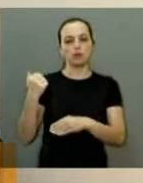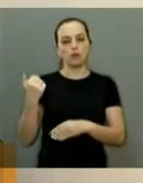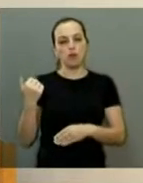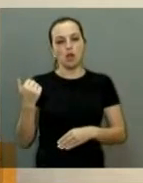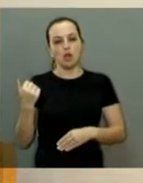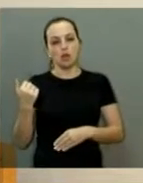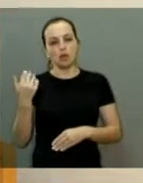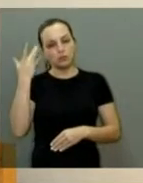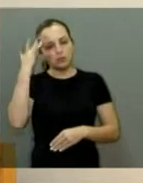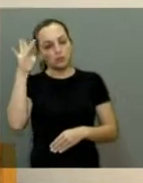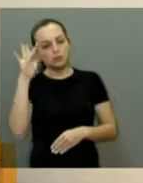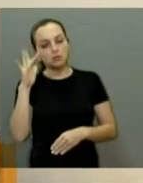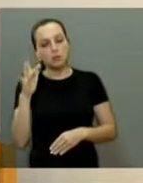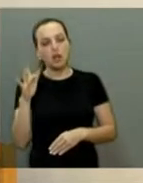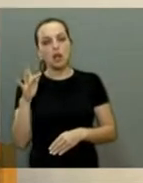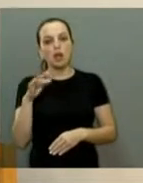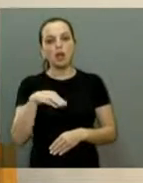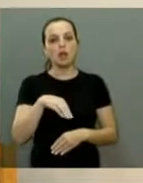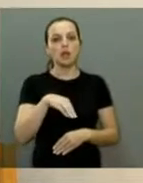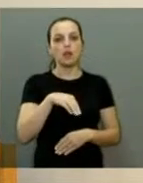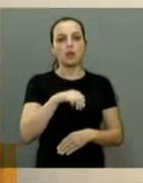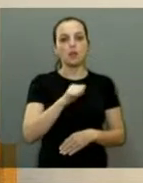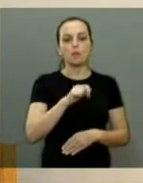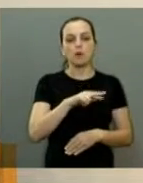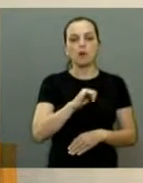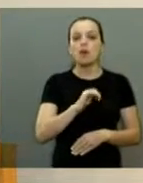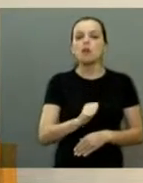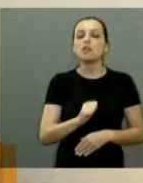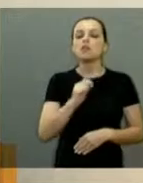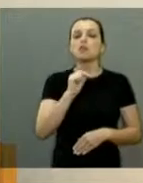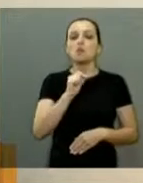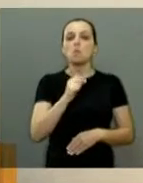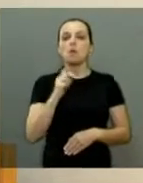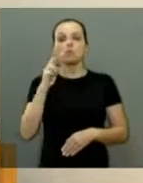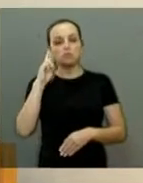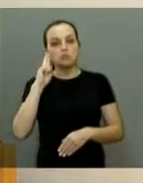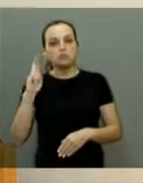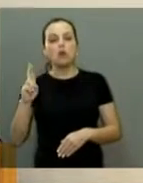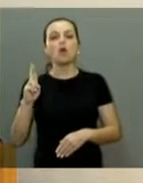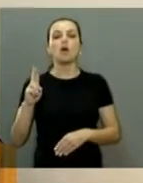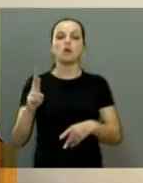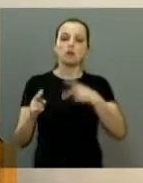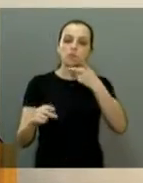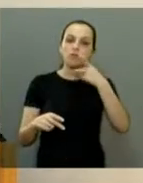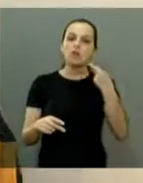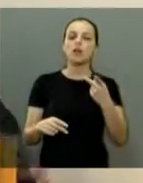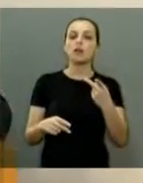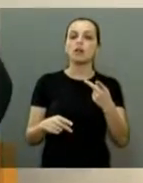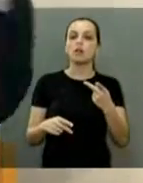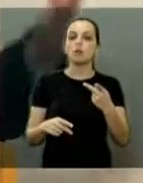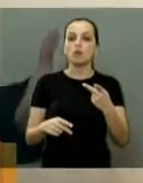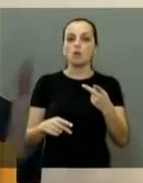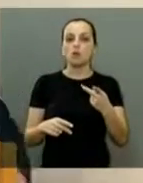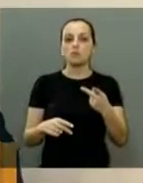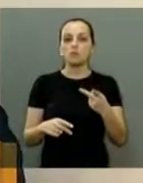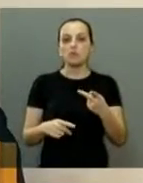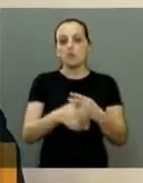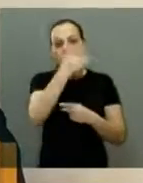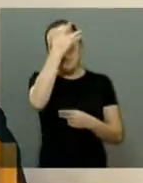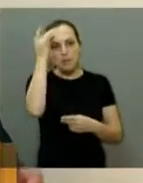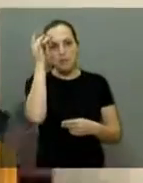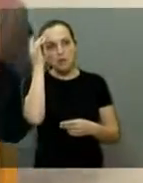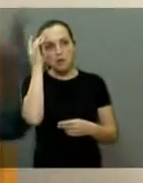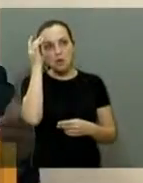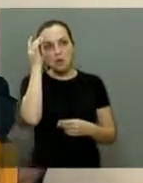da senhora que falando uma galera que não têm escolaridade mas fez um relato e que muitos ficam em vão